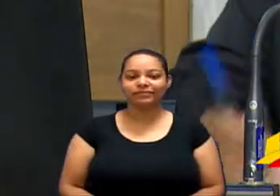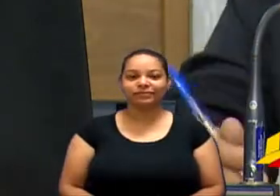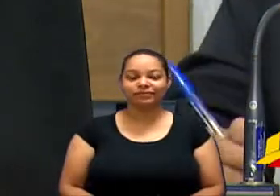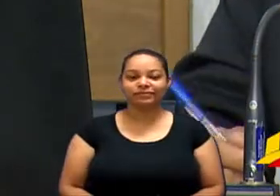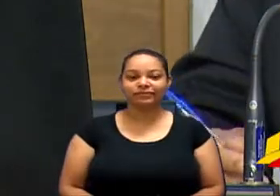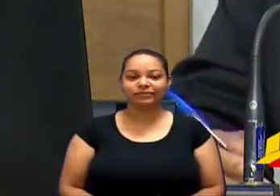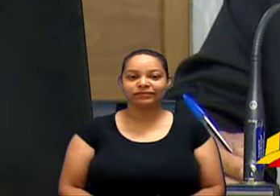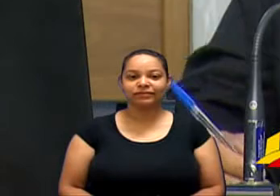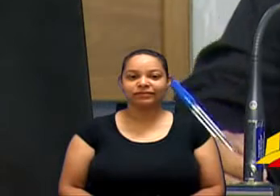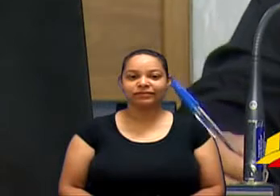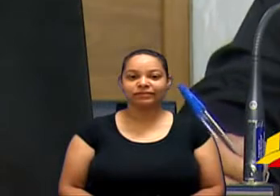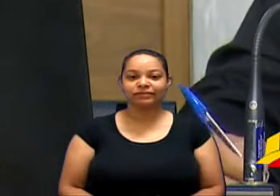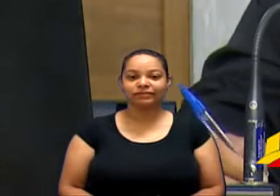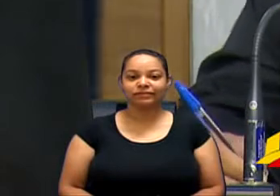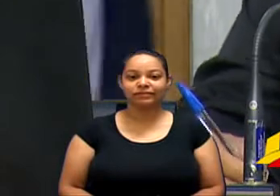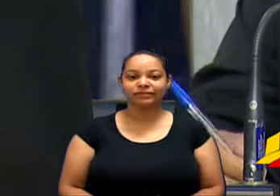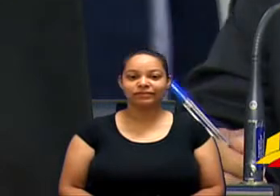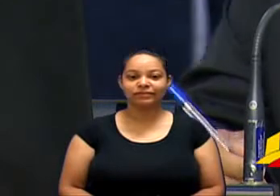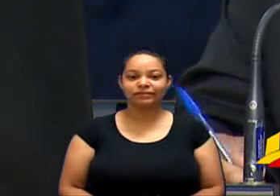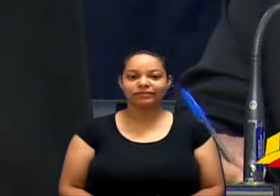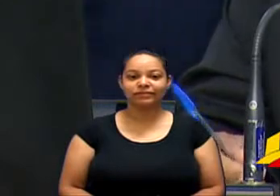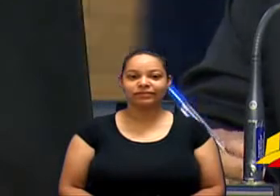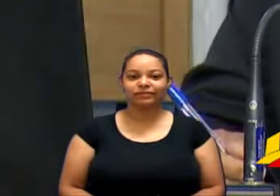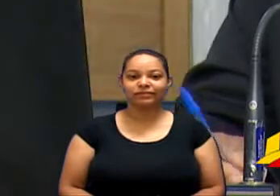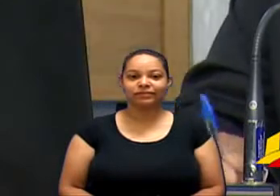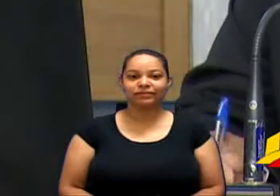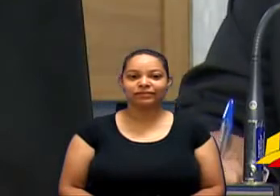eu gostaria desse momento